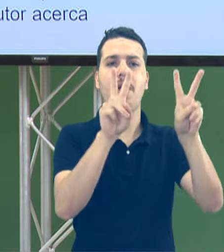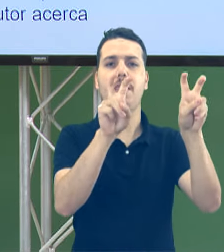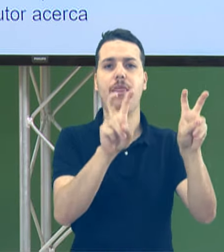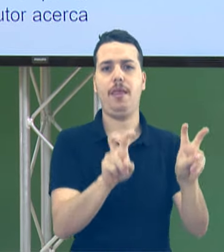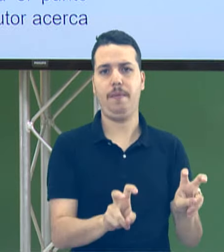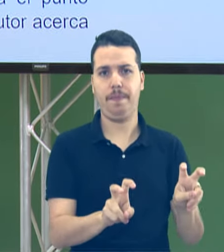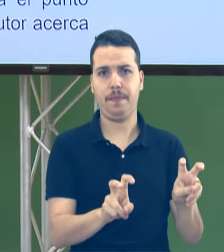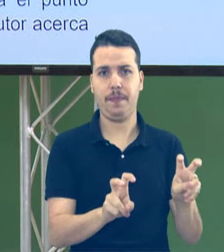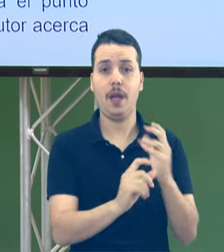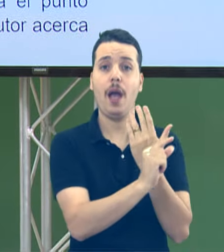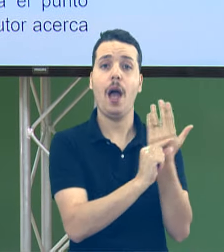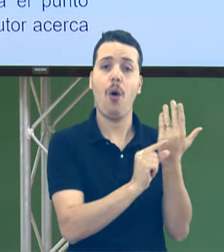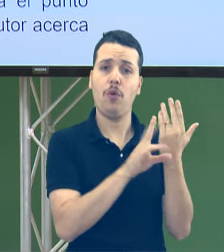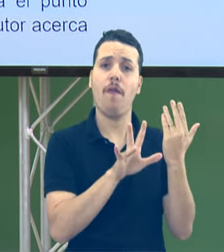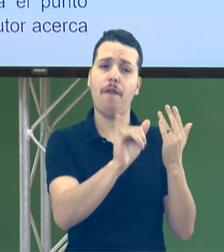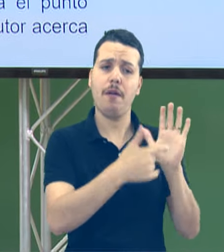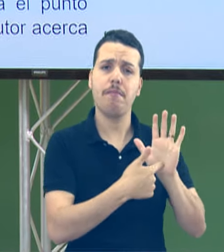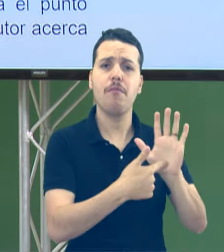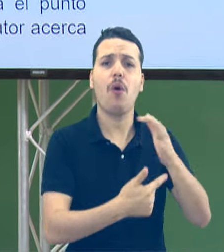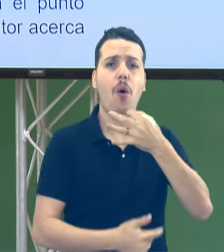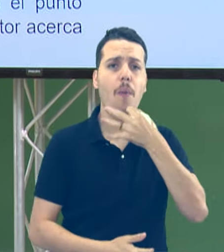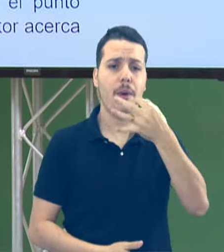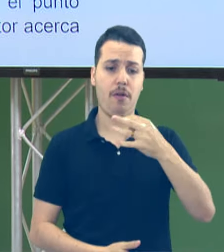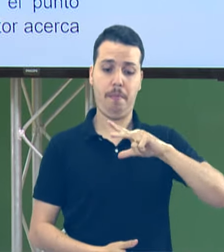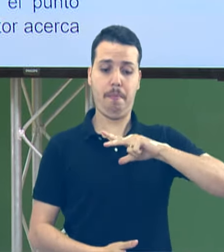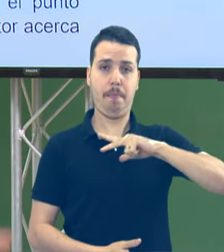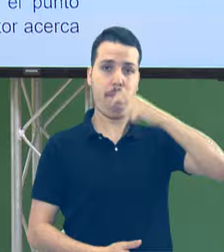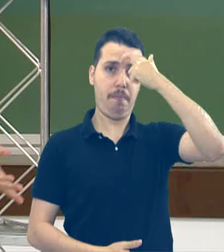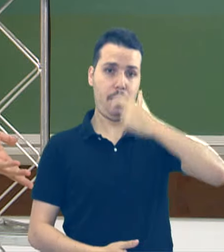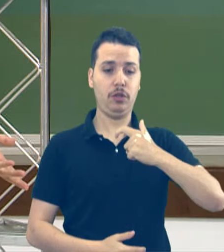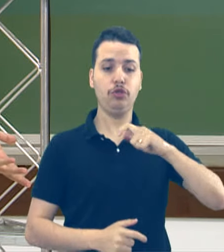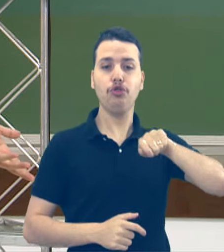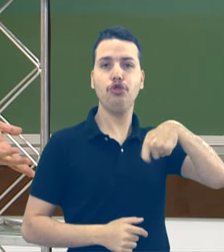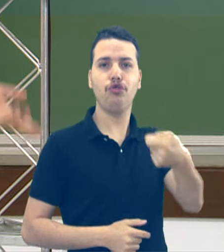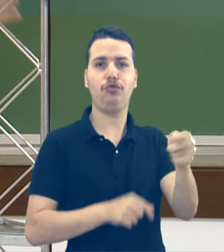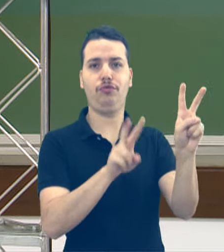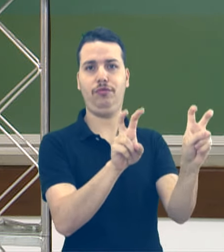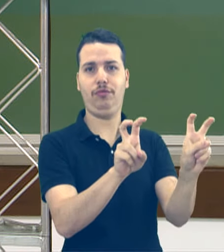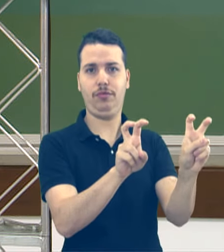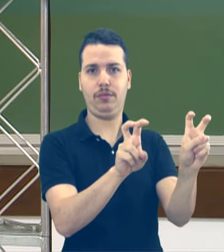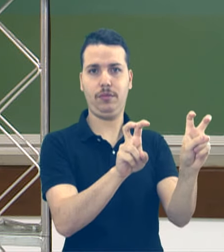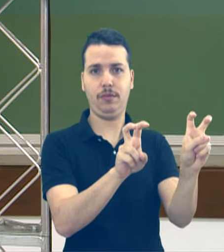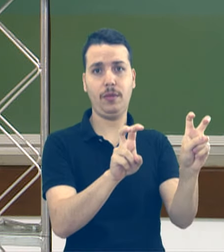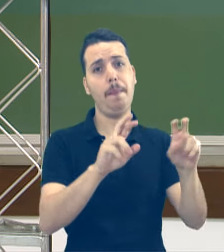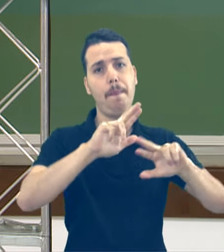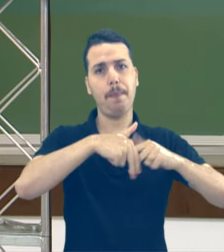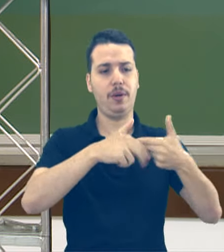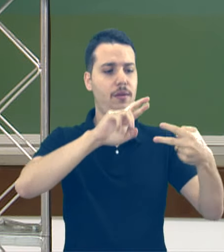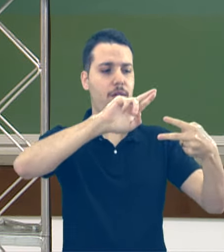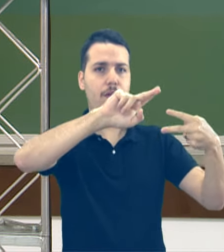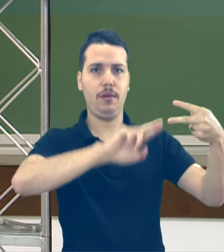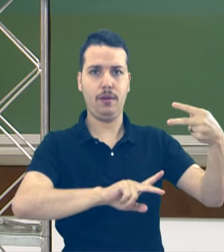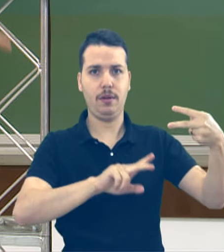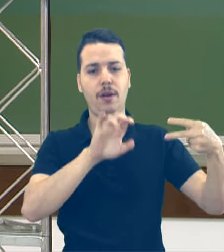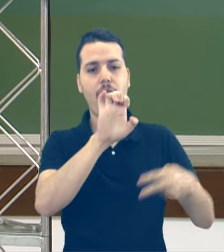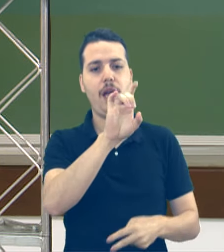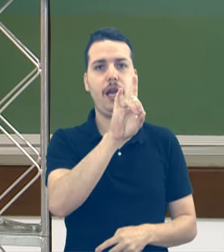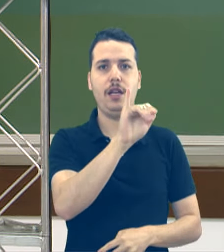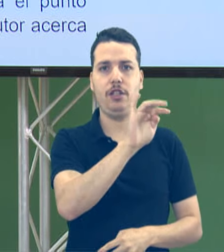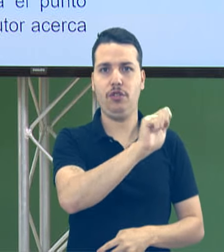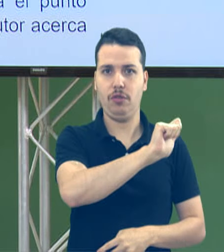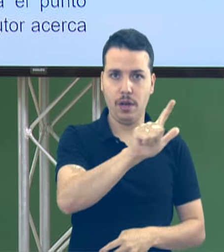O autor ele vai dar a opinião particular dele frente a um assunto. É isso que diferencia um editorial de